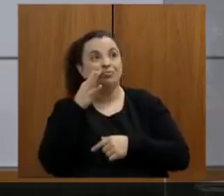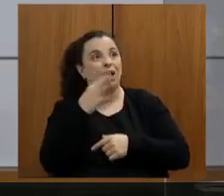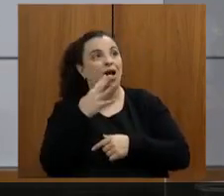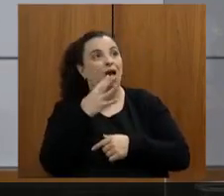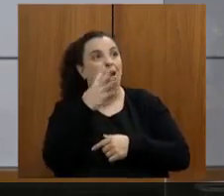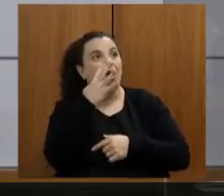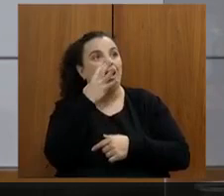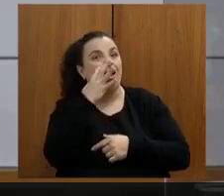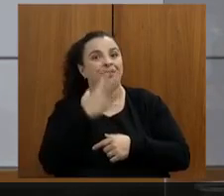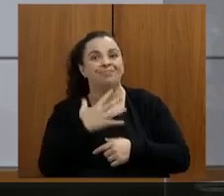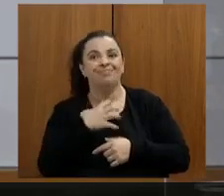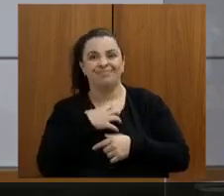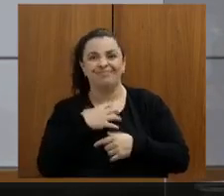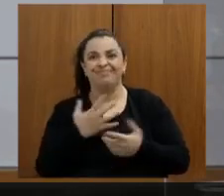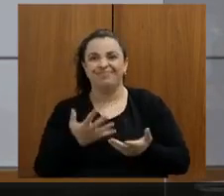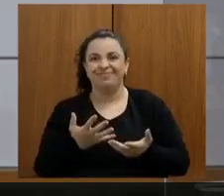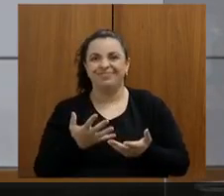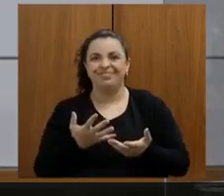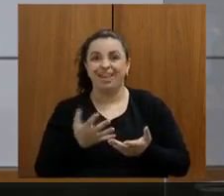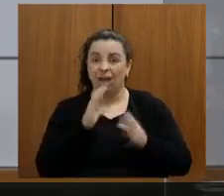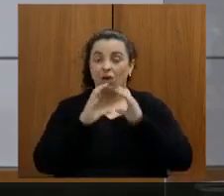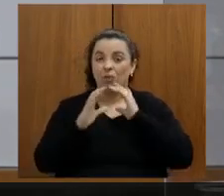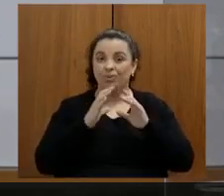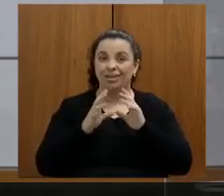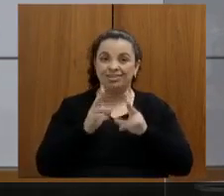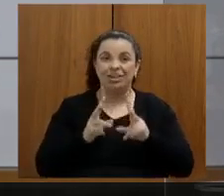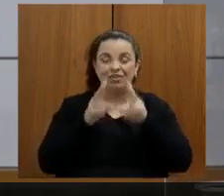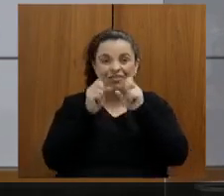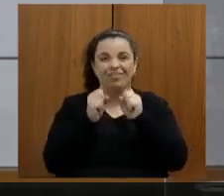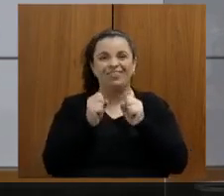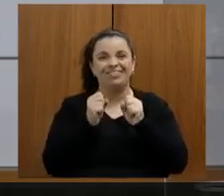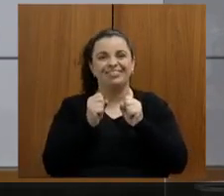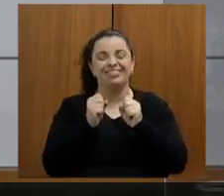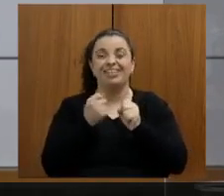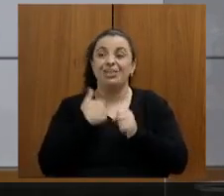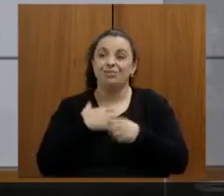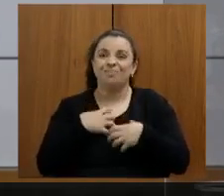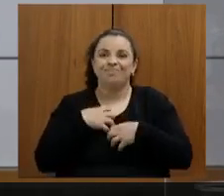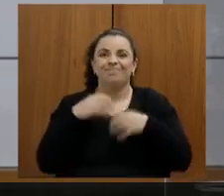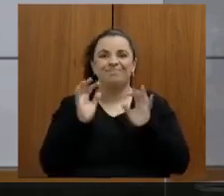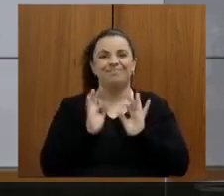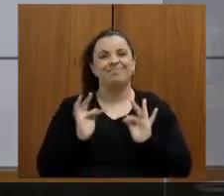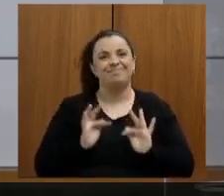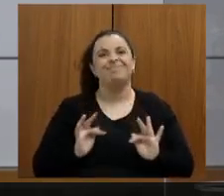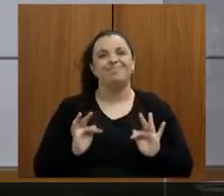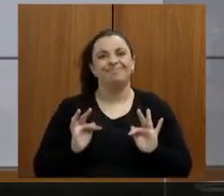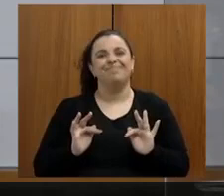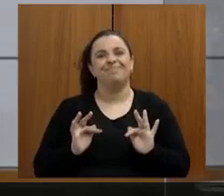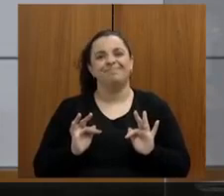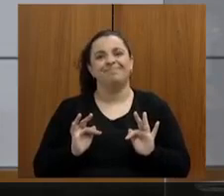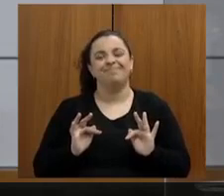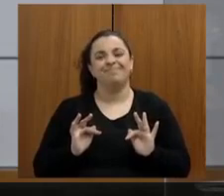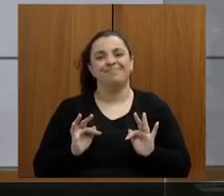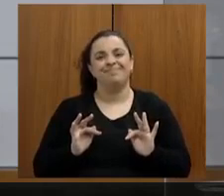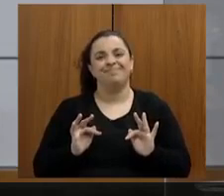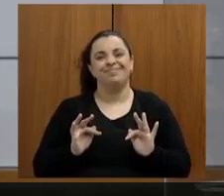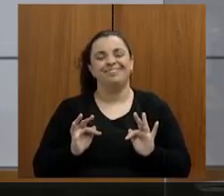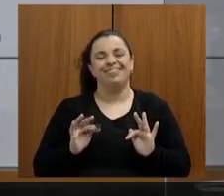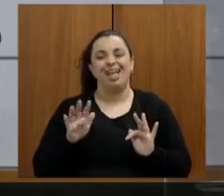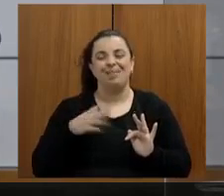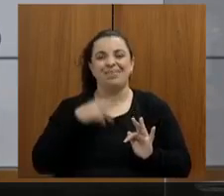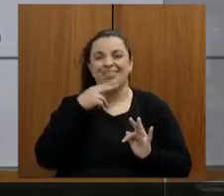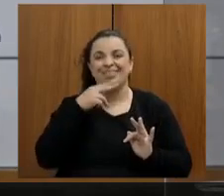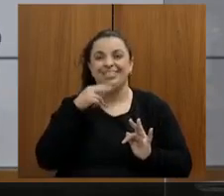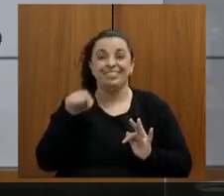a comunicação é muito forte Então eu fico feliz o herói da minha